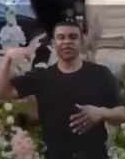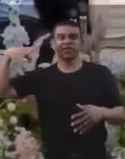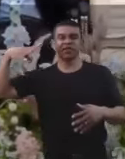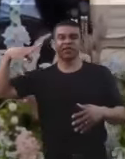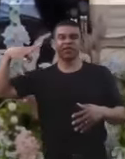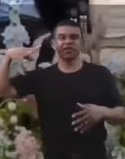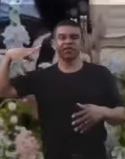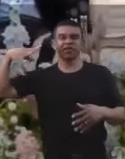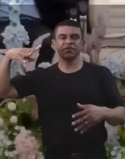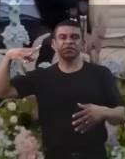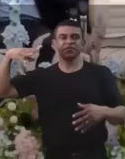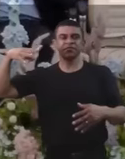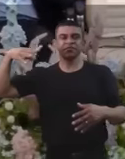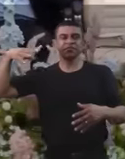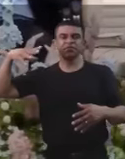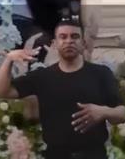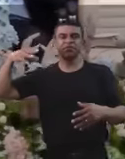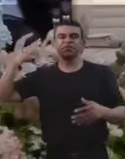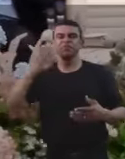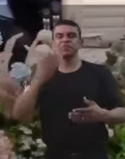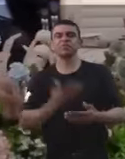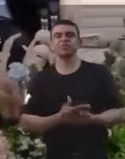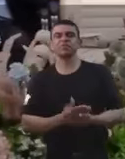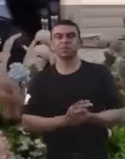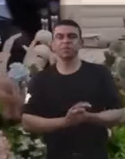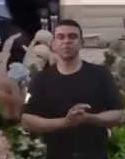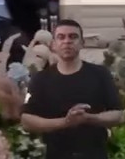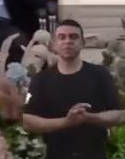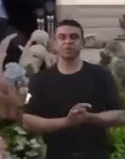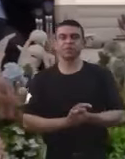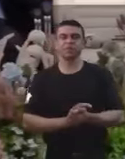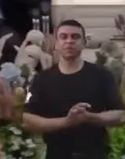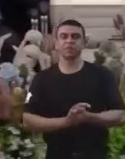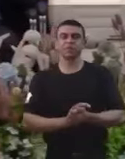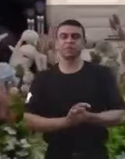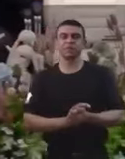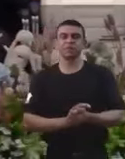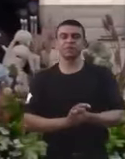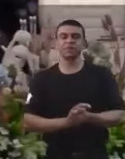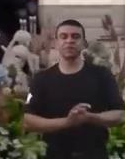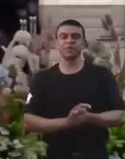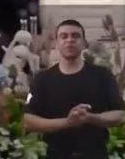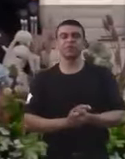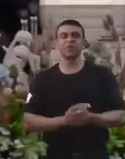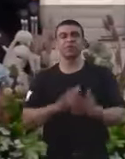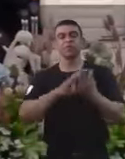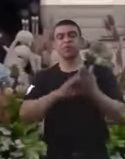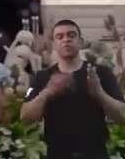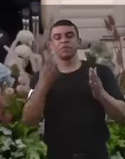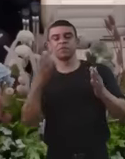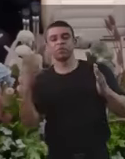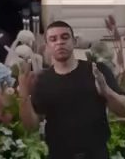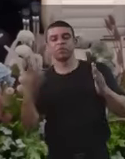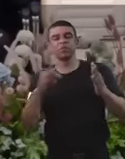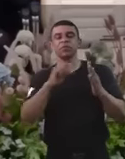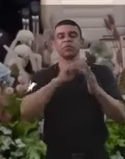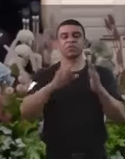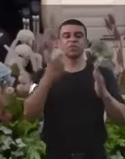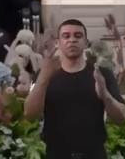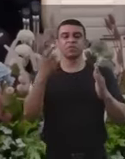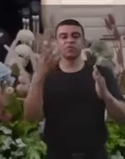pontes. Olha só do que Jesus chamou os discípulos. Capítulo 12, versículo 4. Amigos